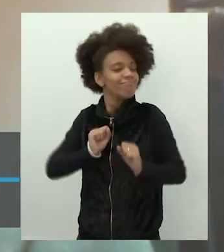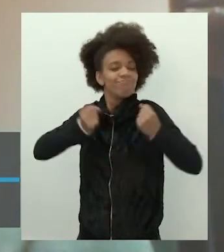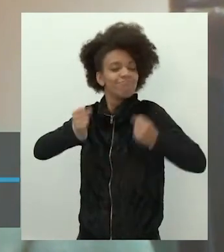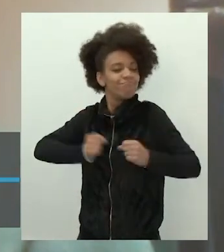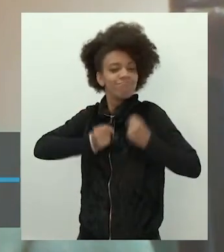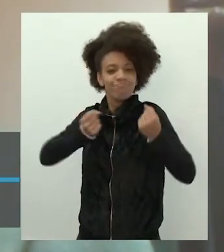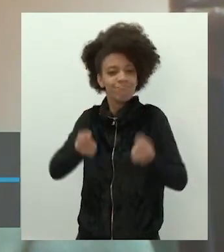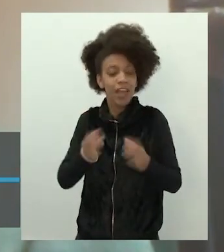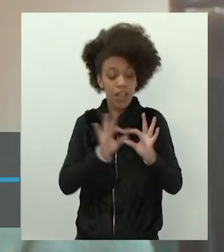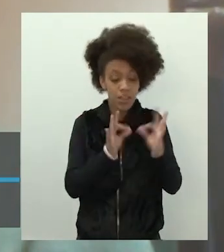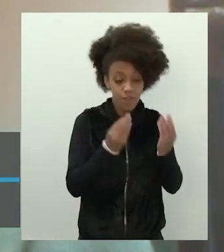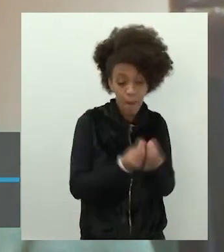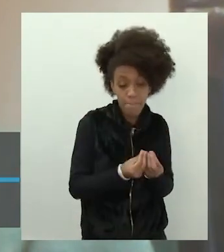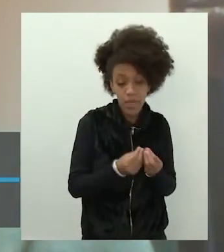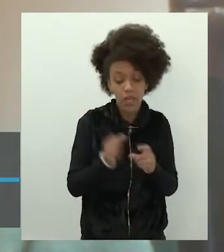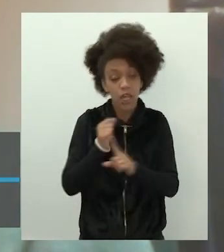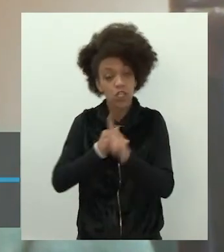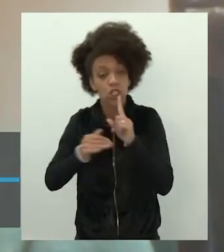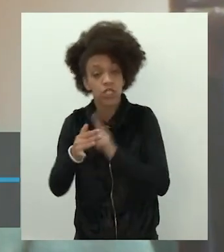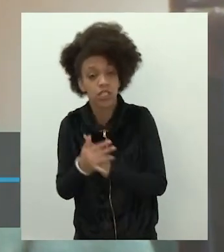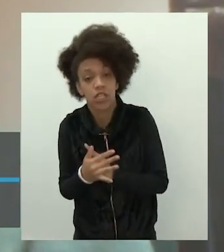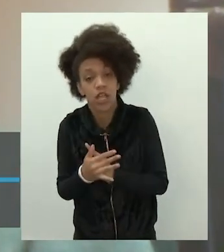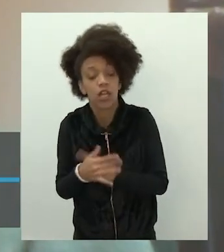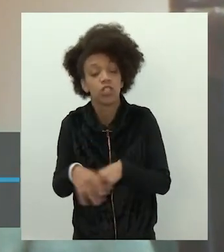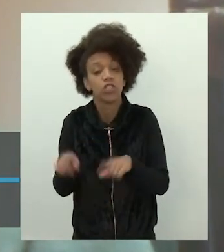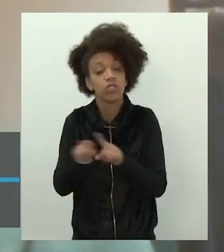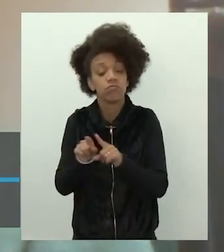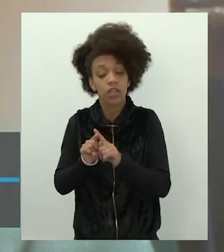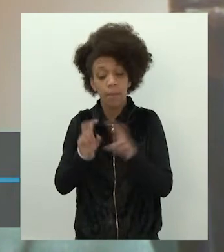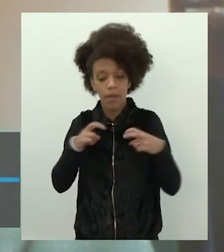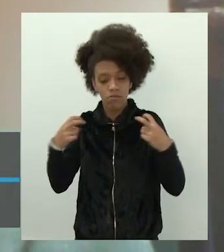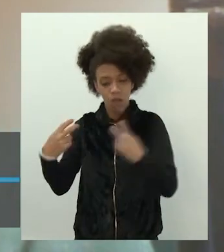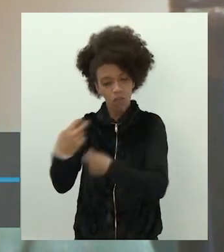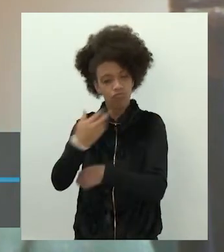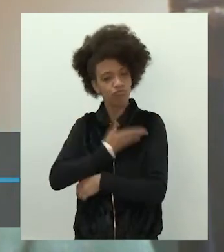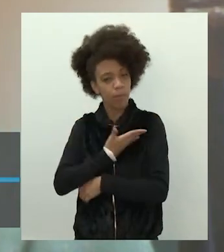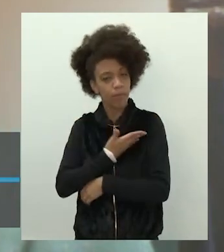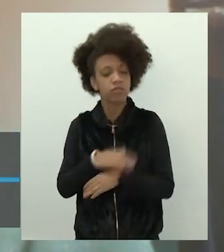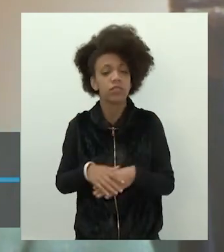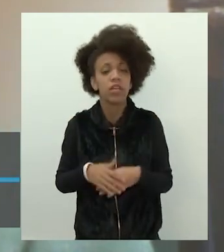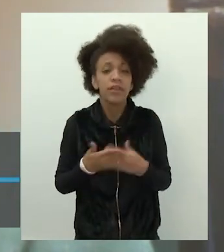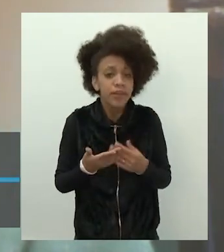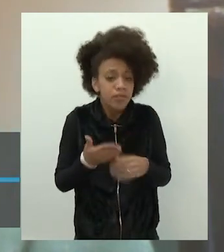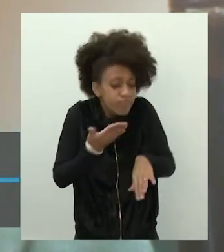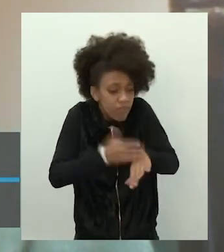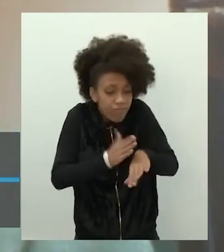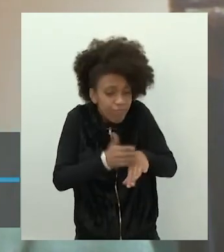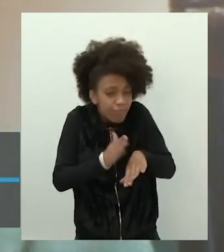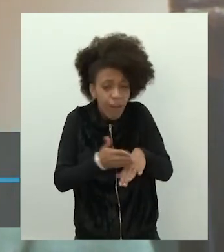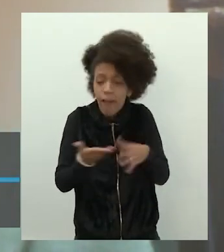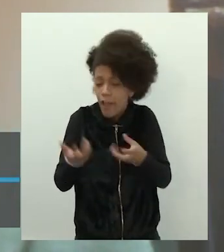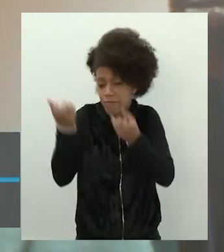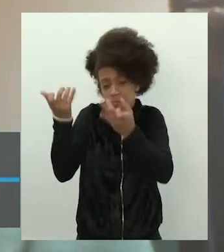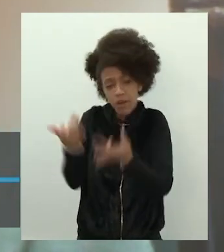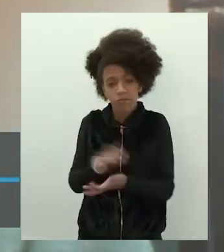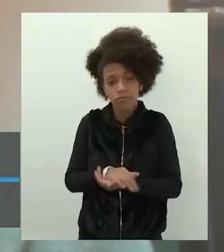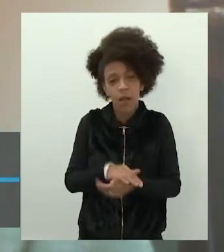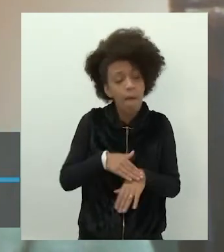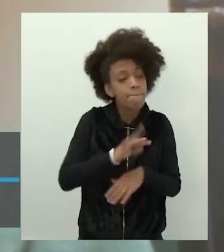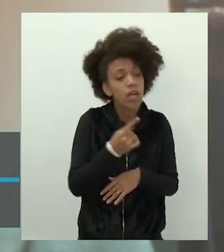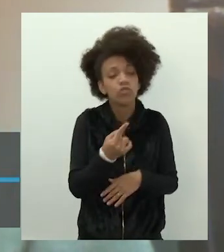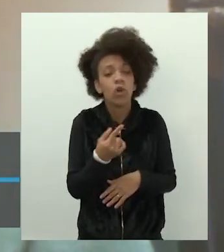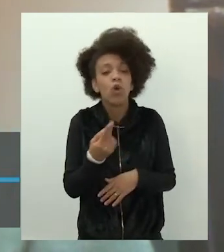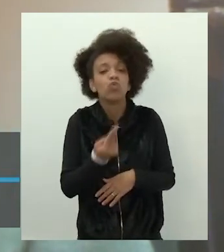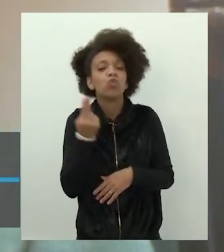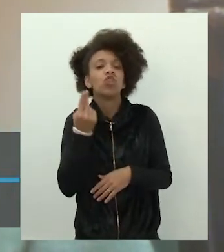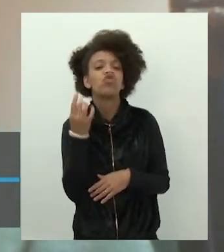sua família, na sua comunidade, na sua roda de amigos. E tem hobbies, como você falou, mais de um, não adianta ter